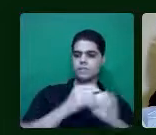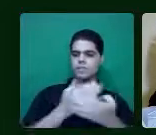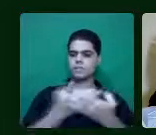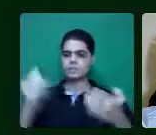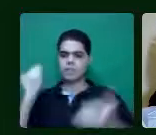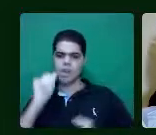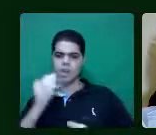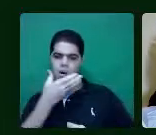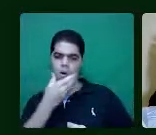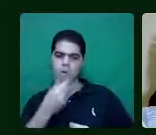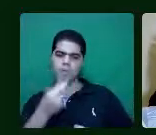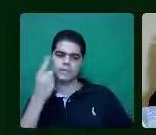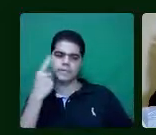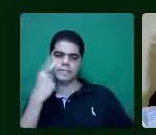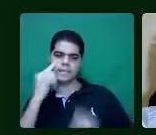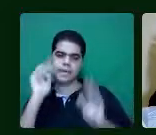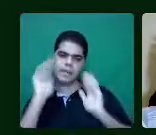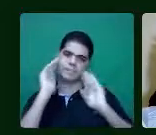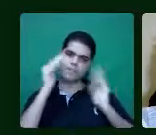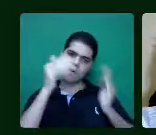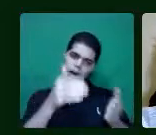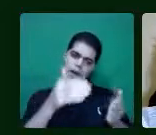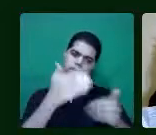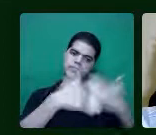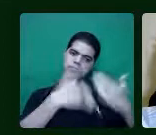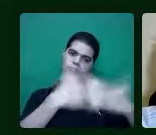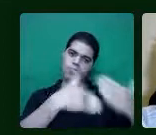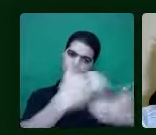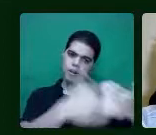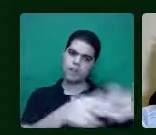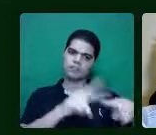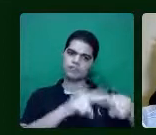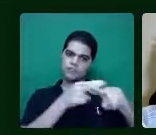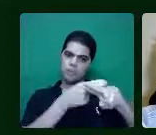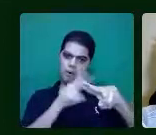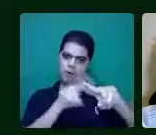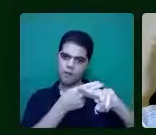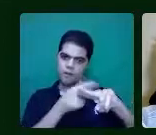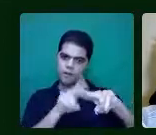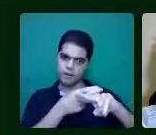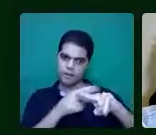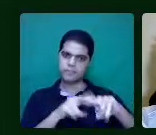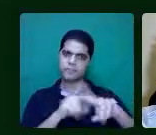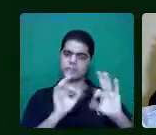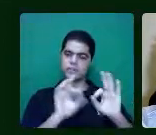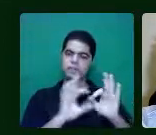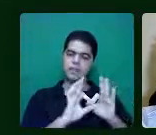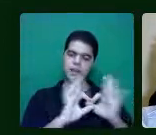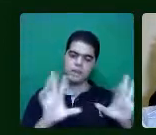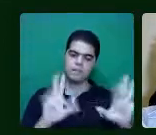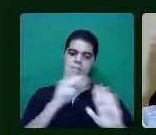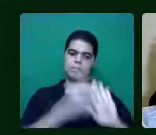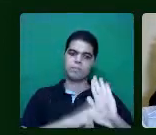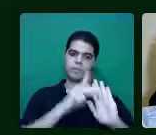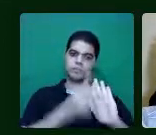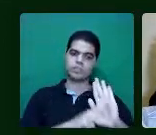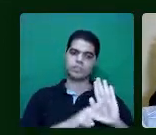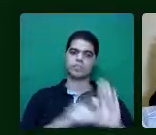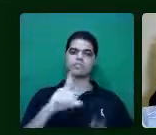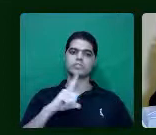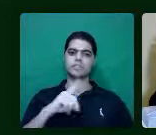interessem pela área de processamento de chocolate. Então, uma das ideias, vou logo dar uma dica aqui,